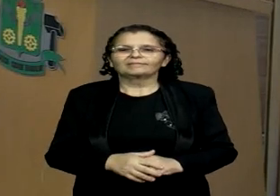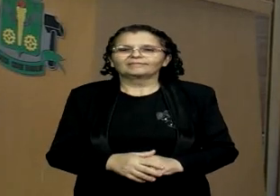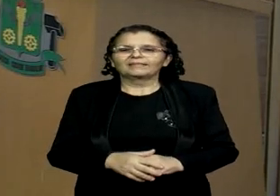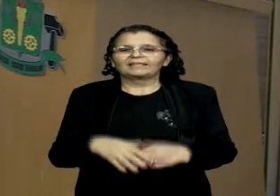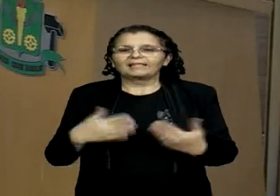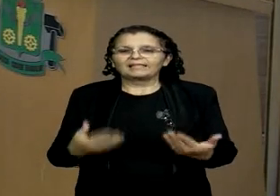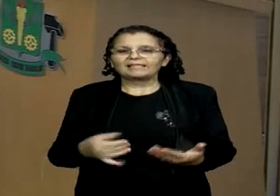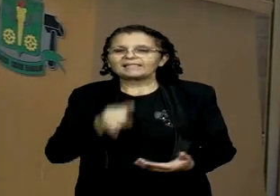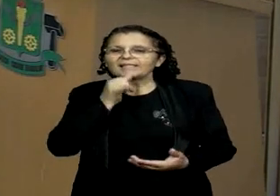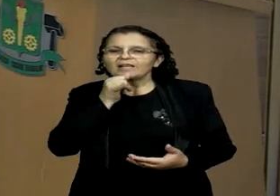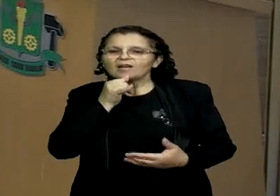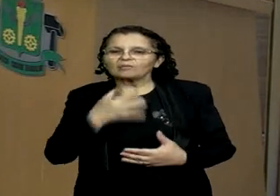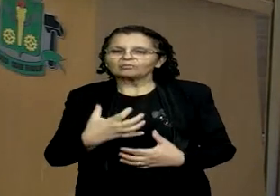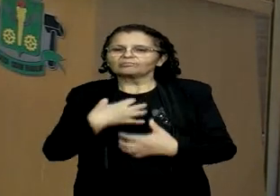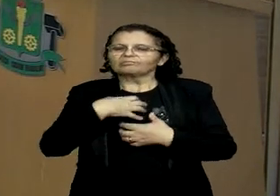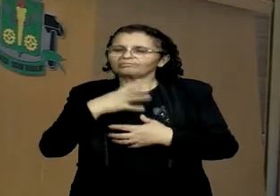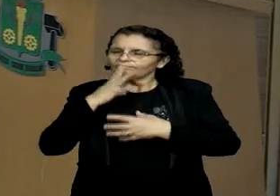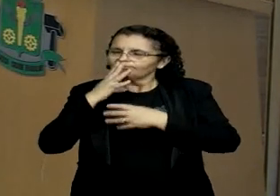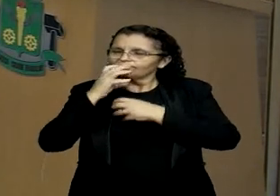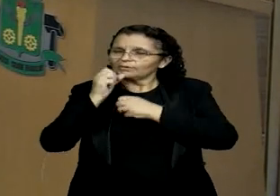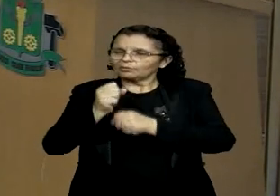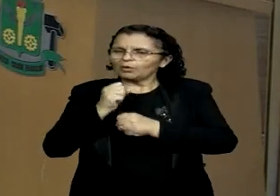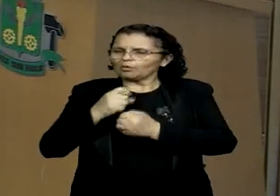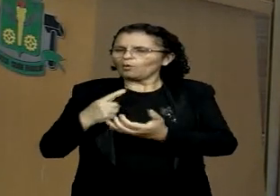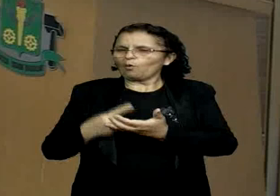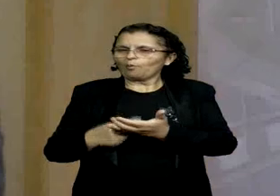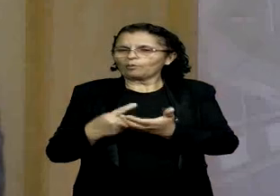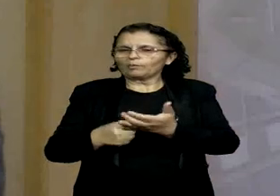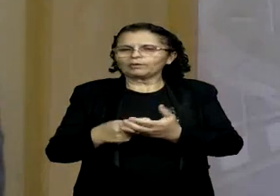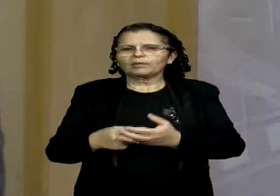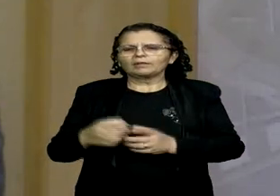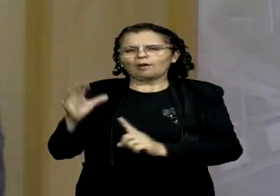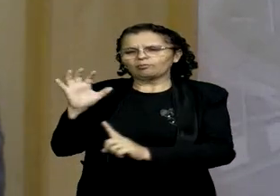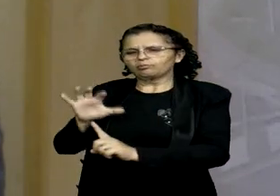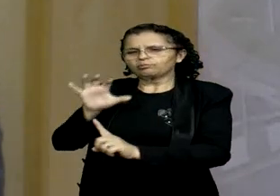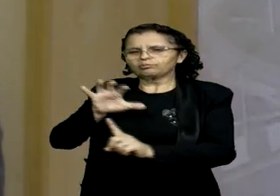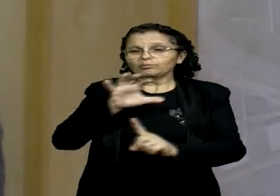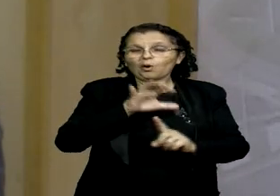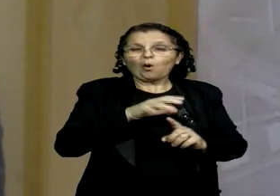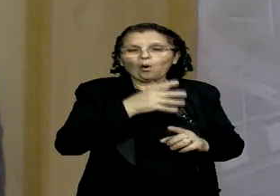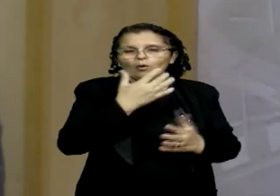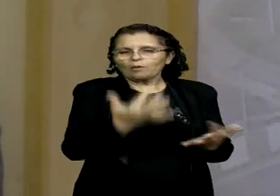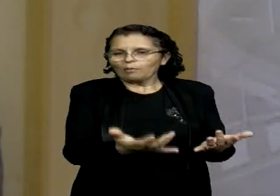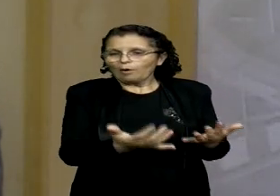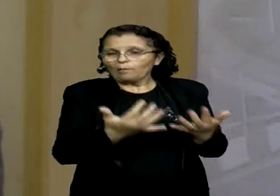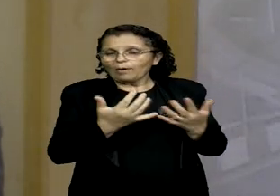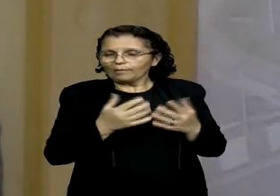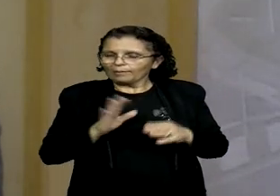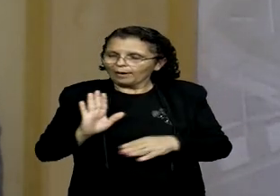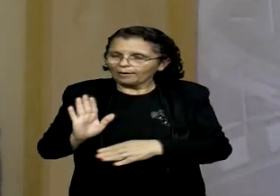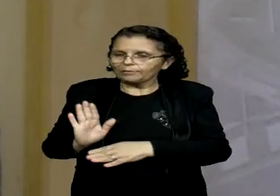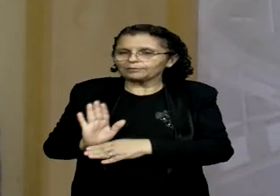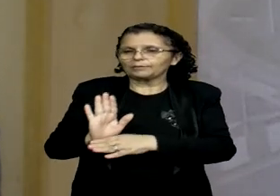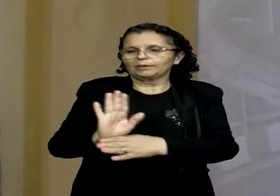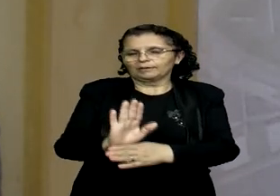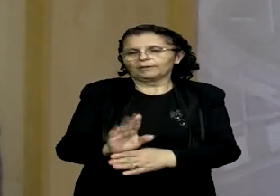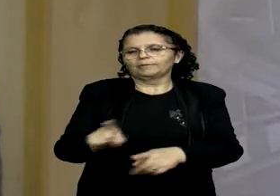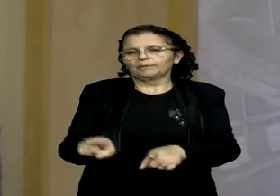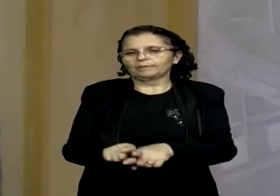este exemplo de inspiração e dedicação e comprometimento inspire outros, que contribui